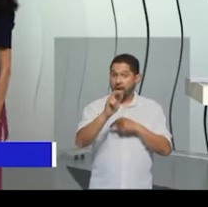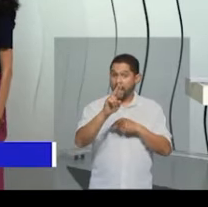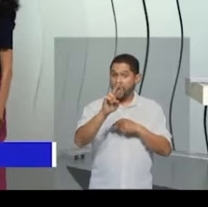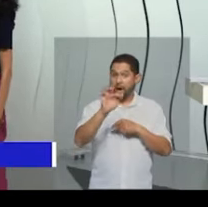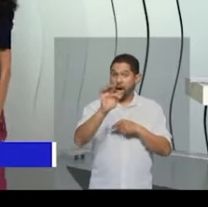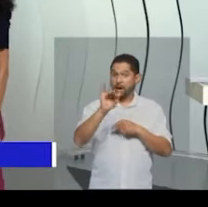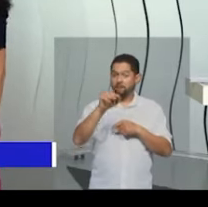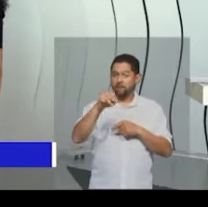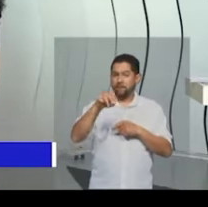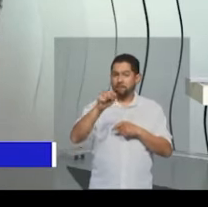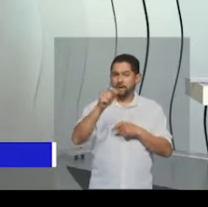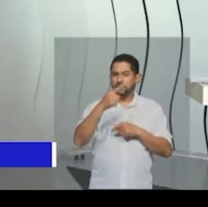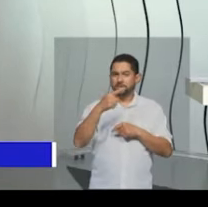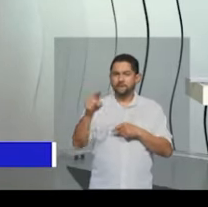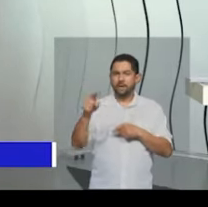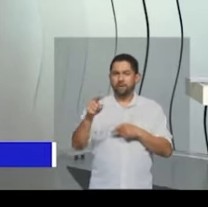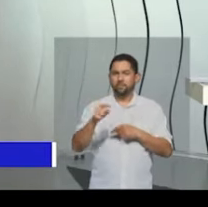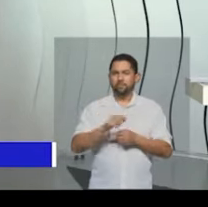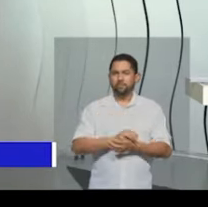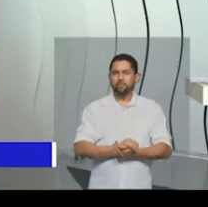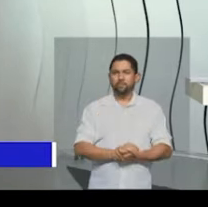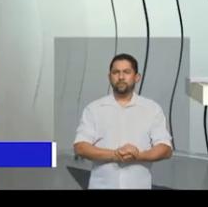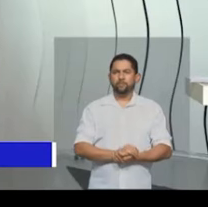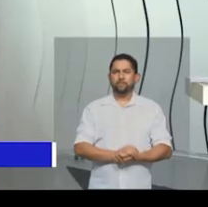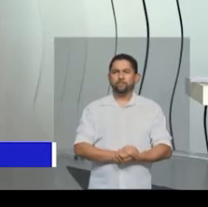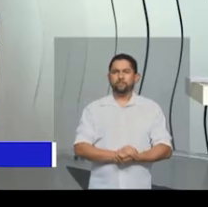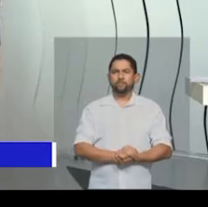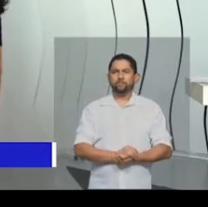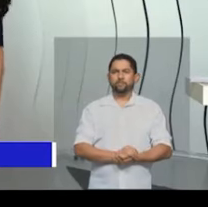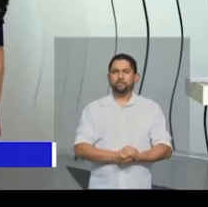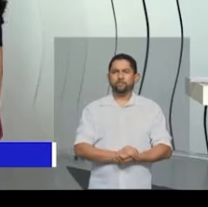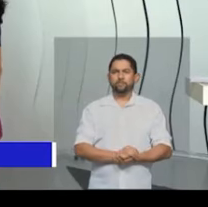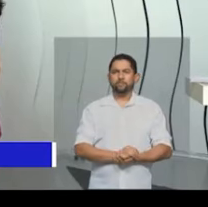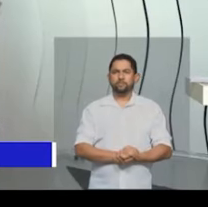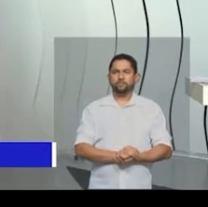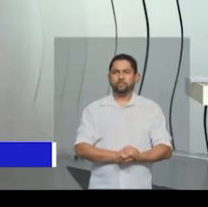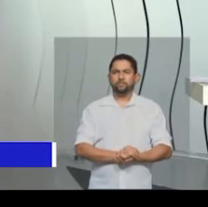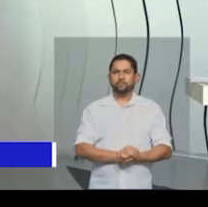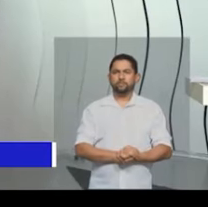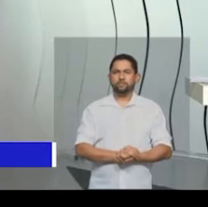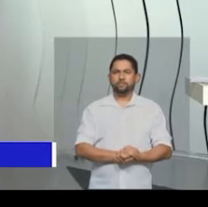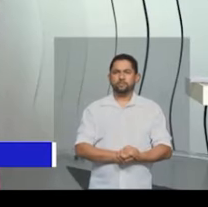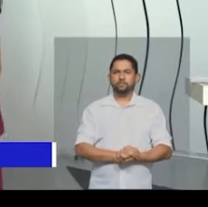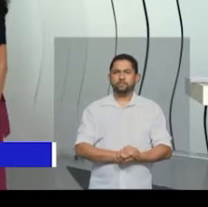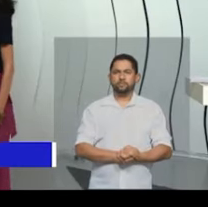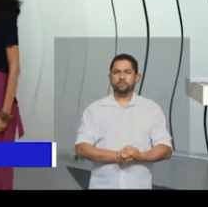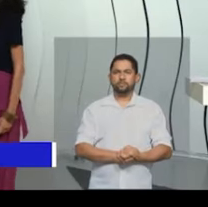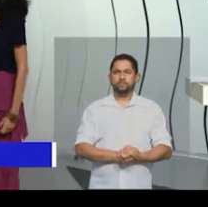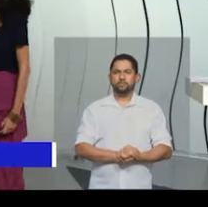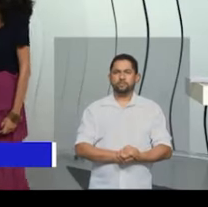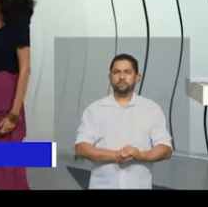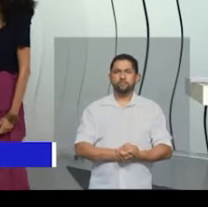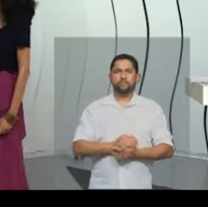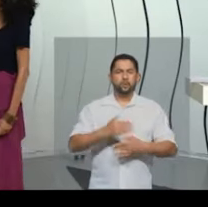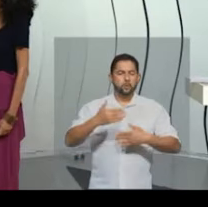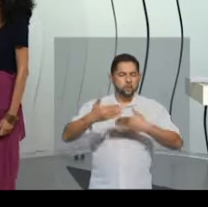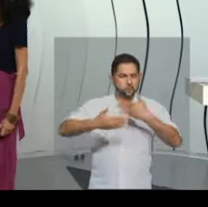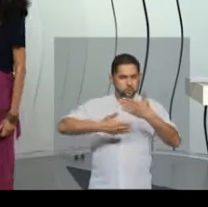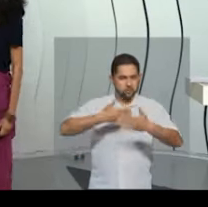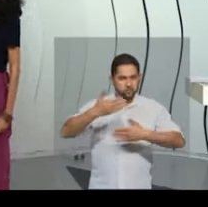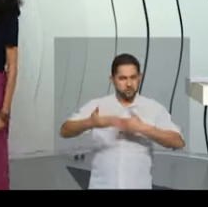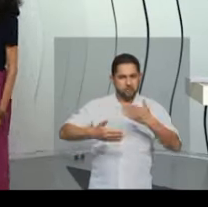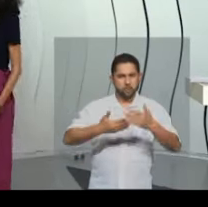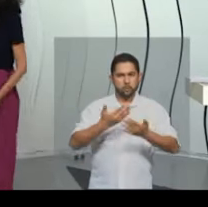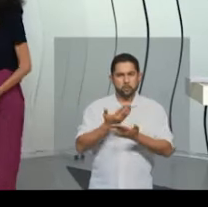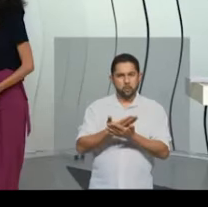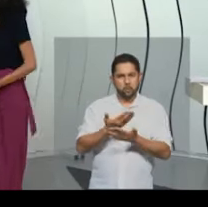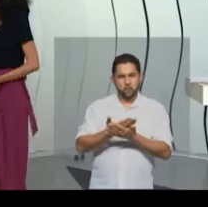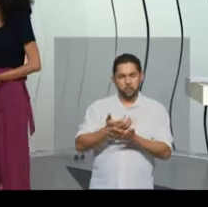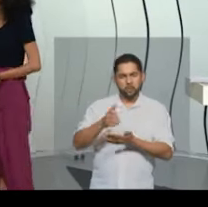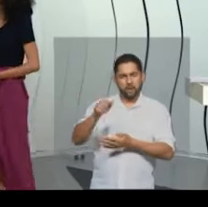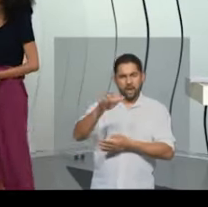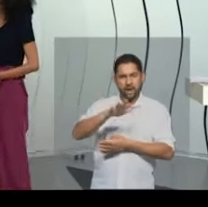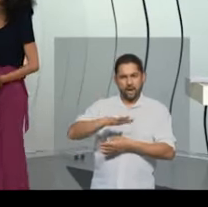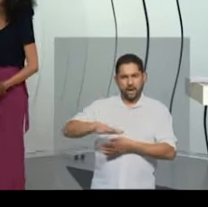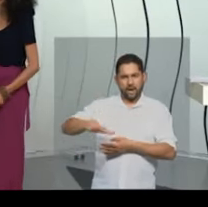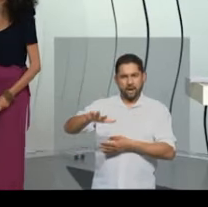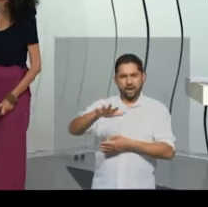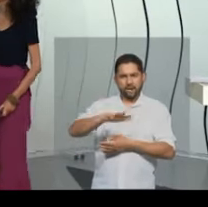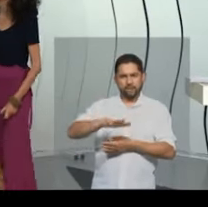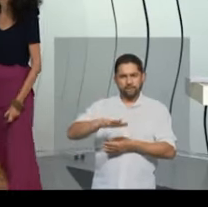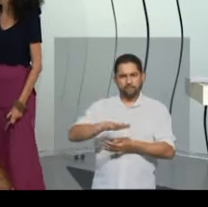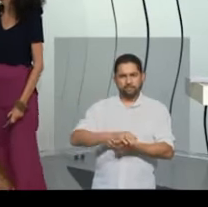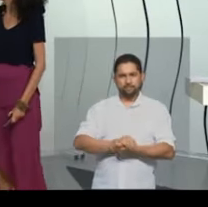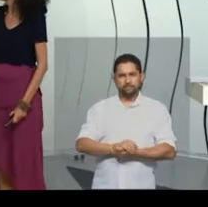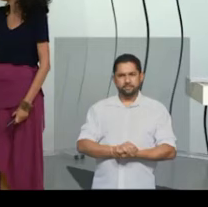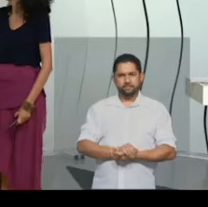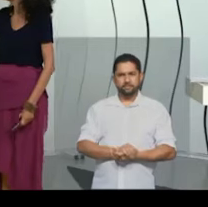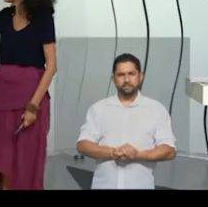dos nativos, quer dizer afirmação da cultura dos nativos. Letra B, avanço dos estudos do ambiente. Letra C, afirmação